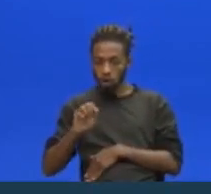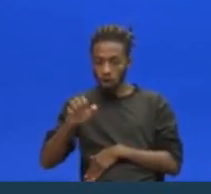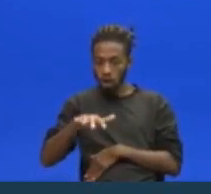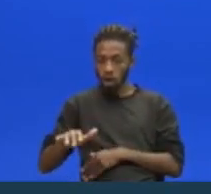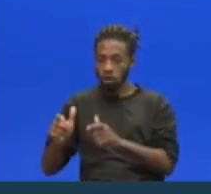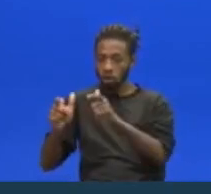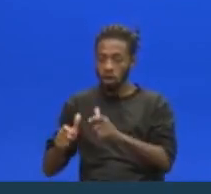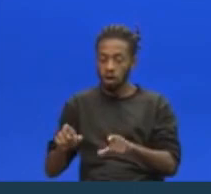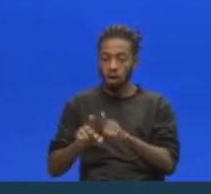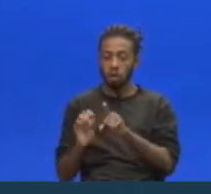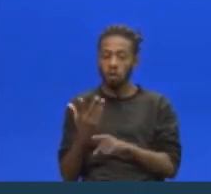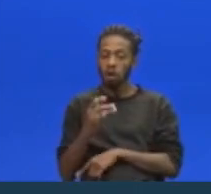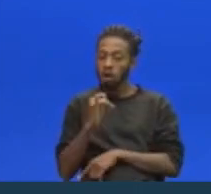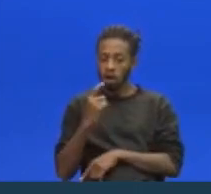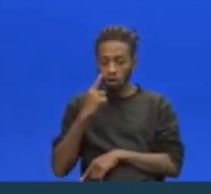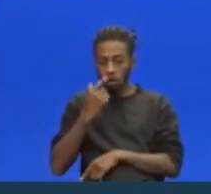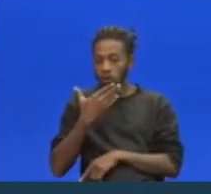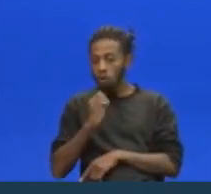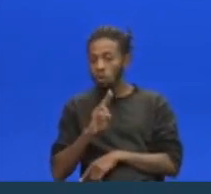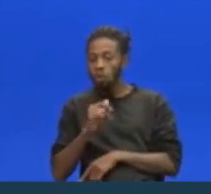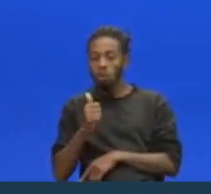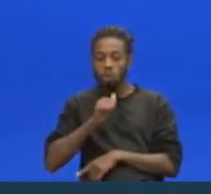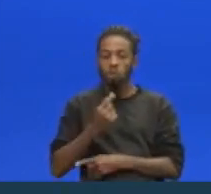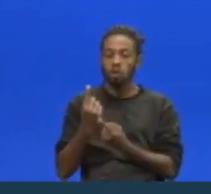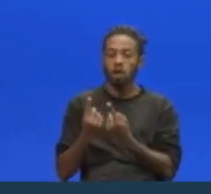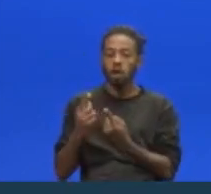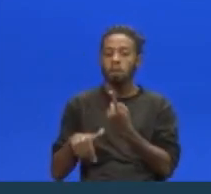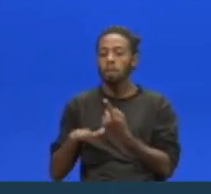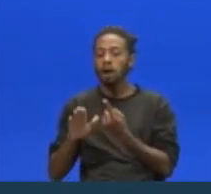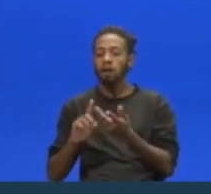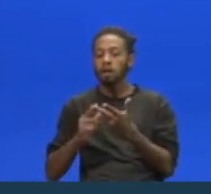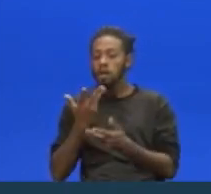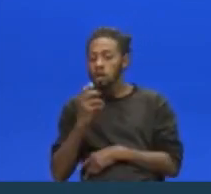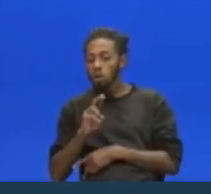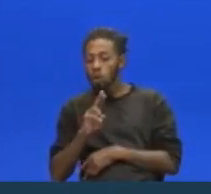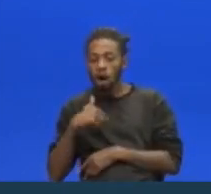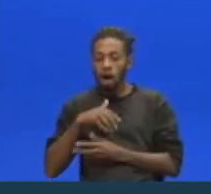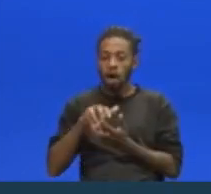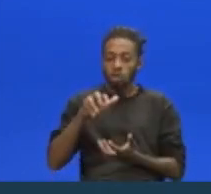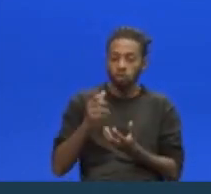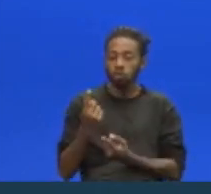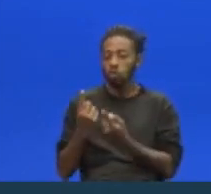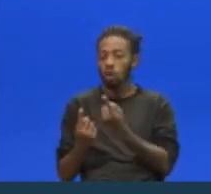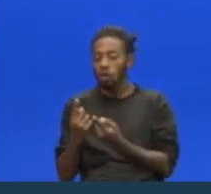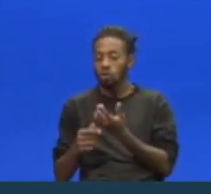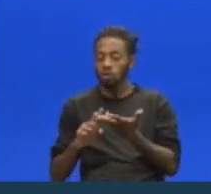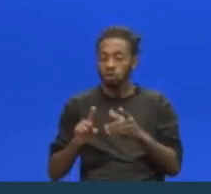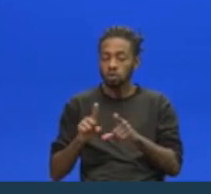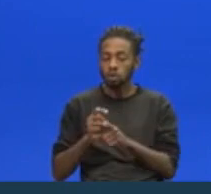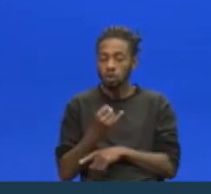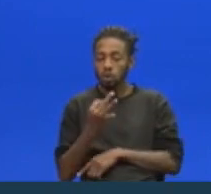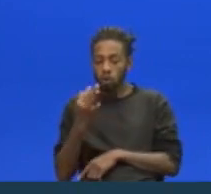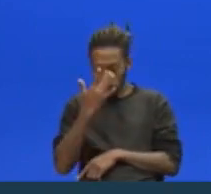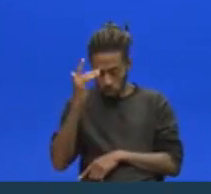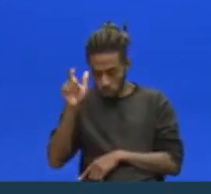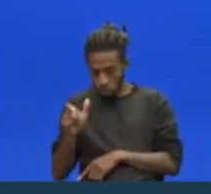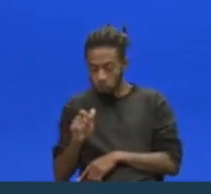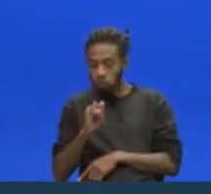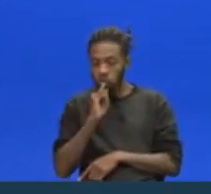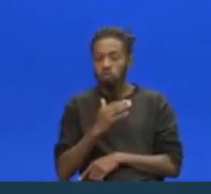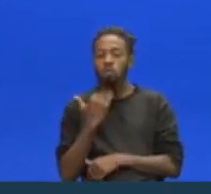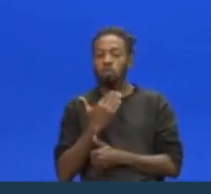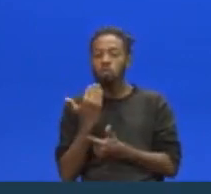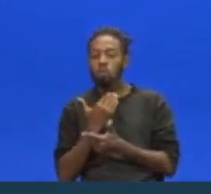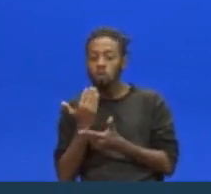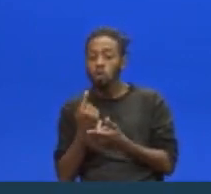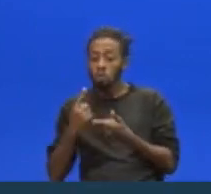por exemplo, acontece mais em homens ou mulheres, em crianças ou em adultos, o índice de indivíduos que